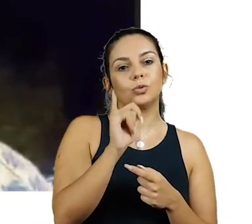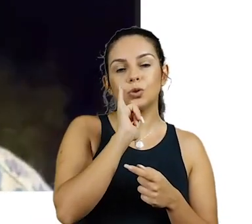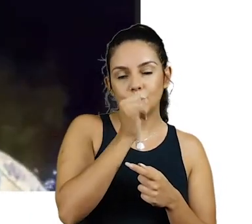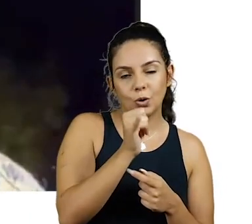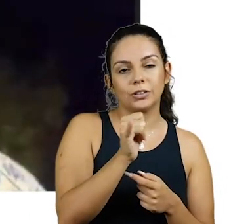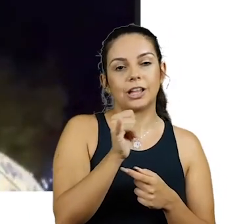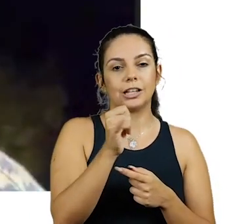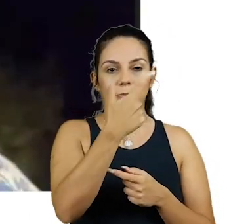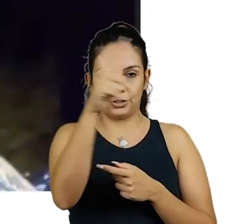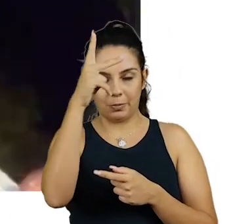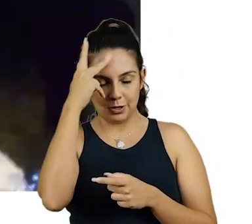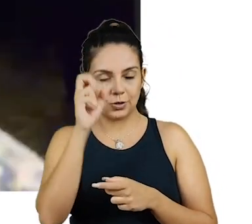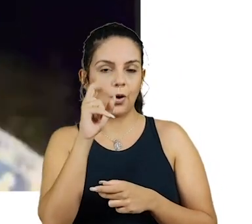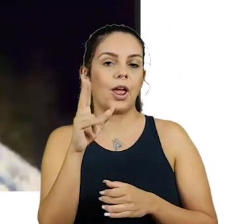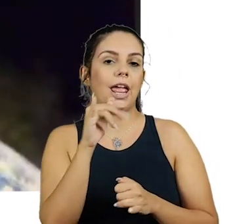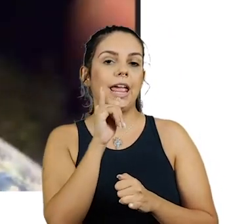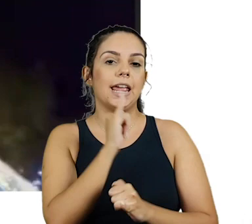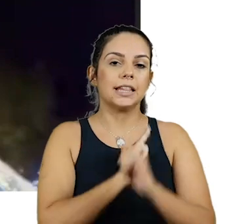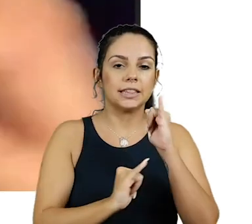observação de internet.